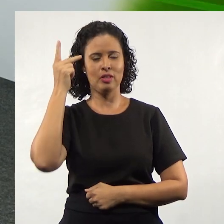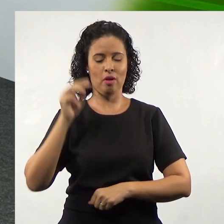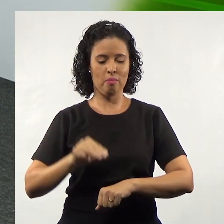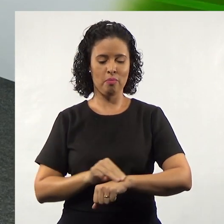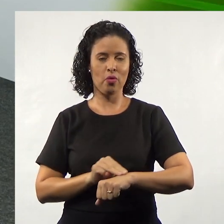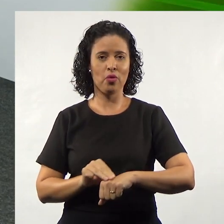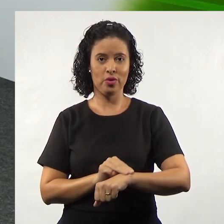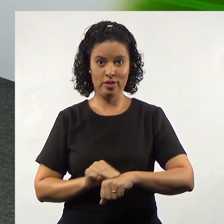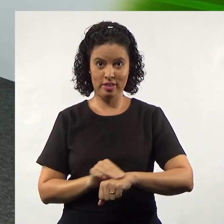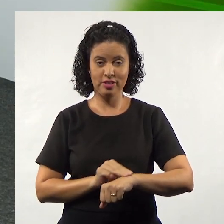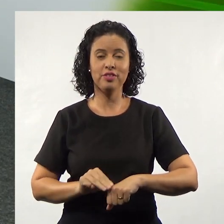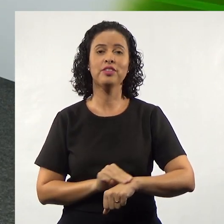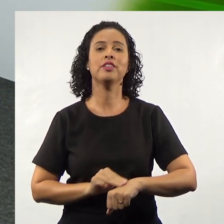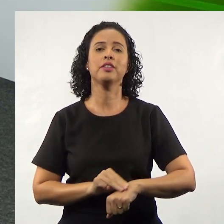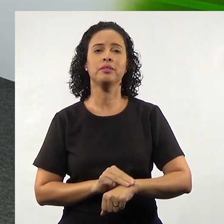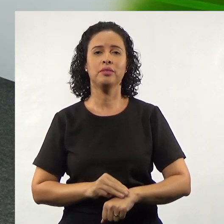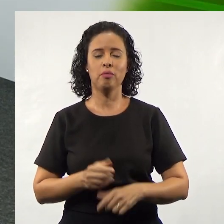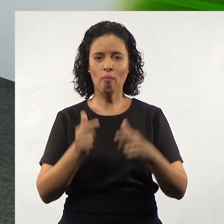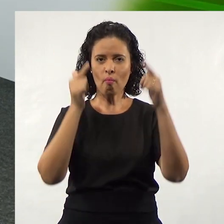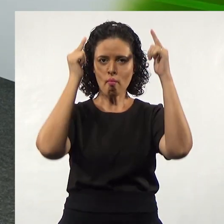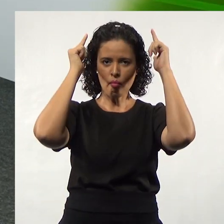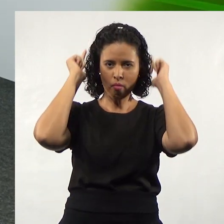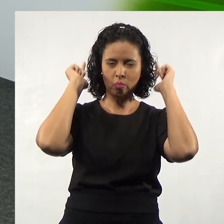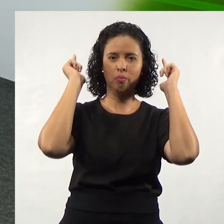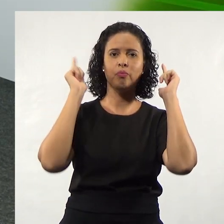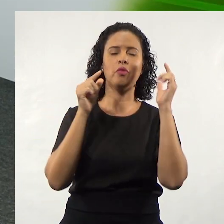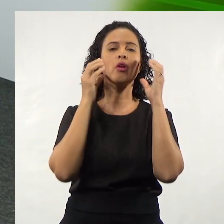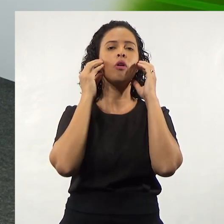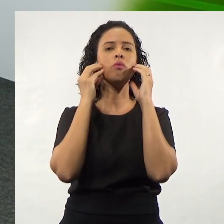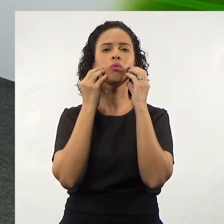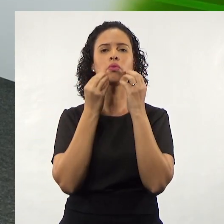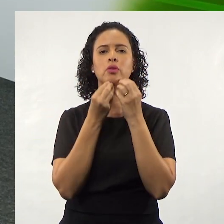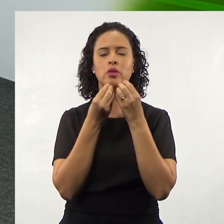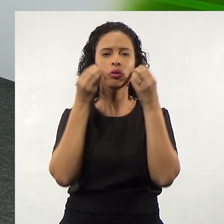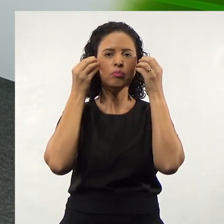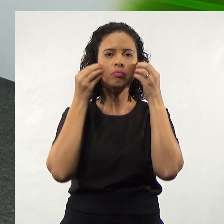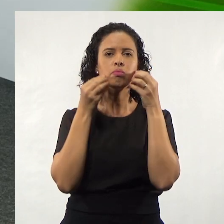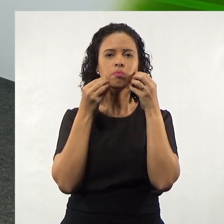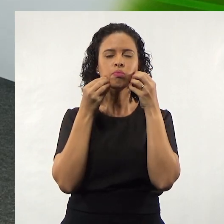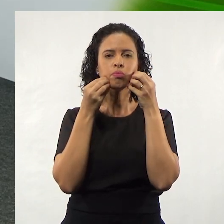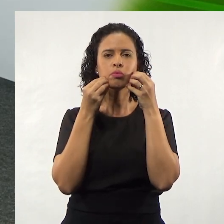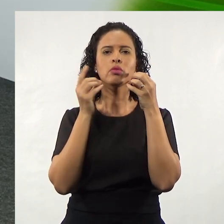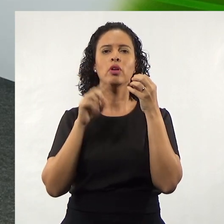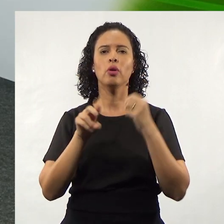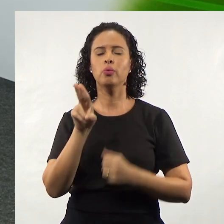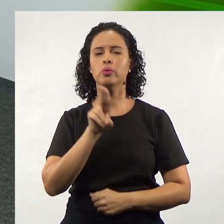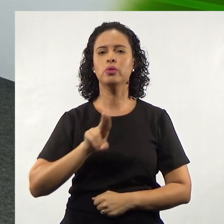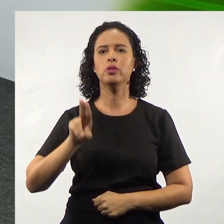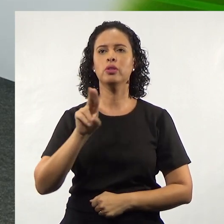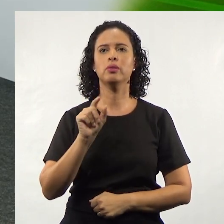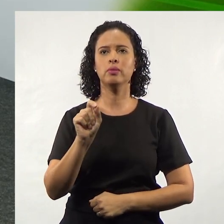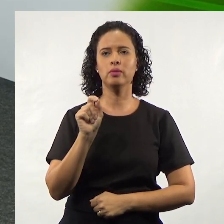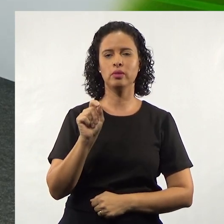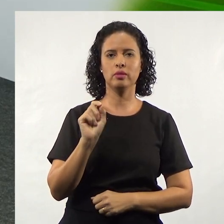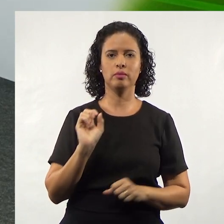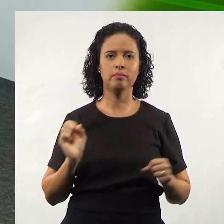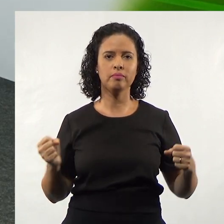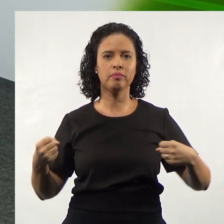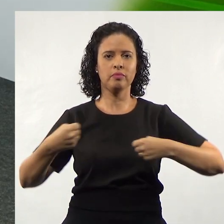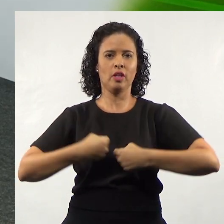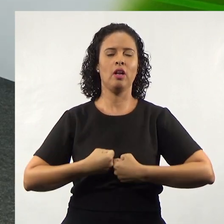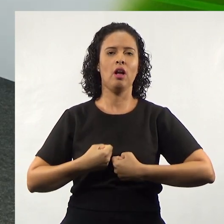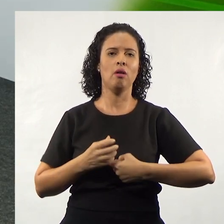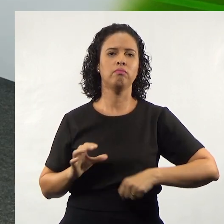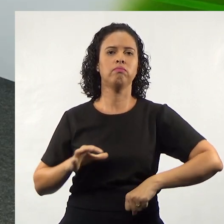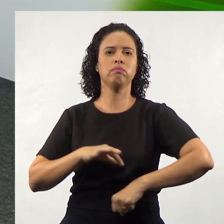pele parda, pele morena, tá? Cabelinho curto, cavanhaque, né, um bigodinho ali. Hoje estou vestido aqui de um